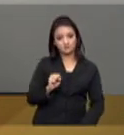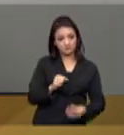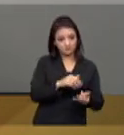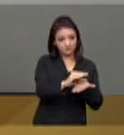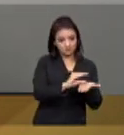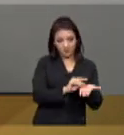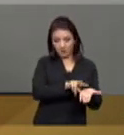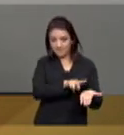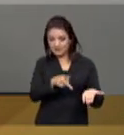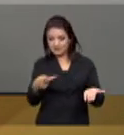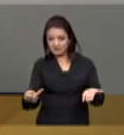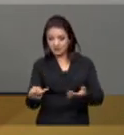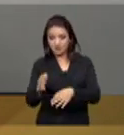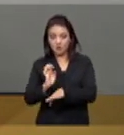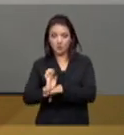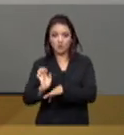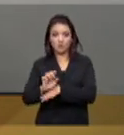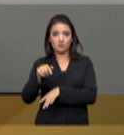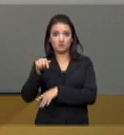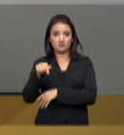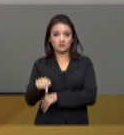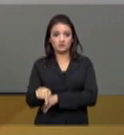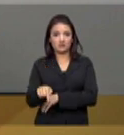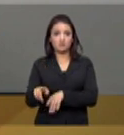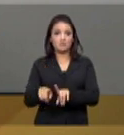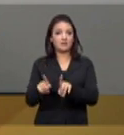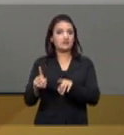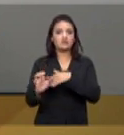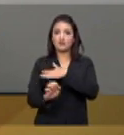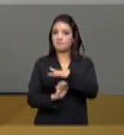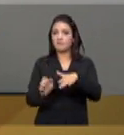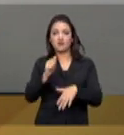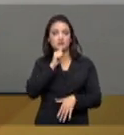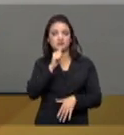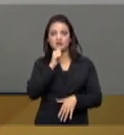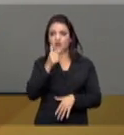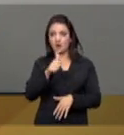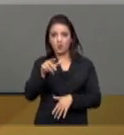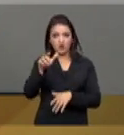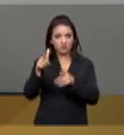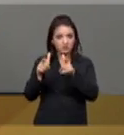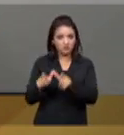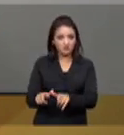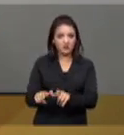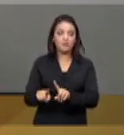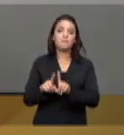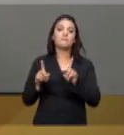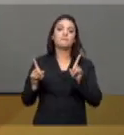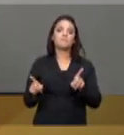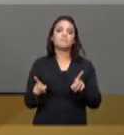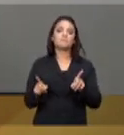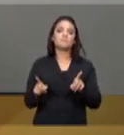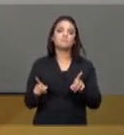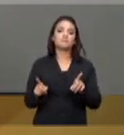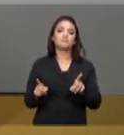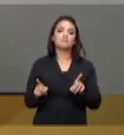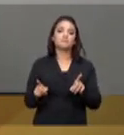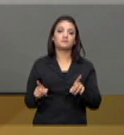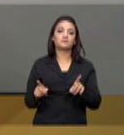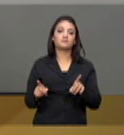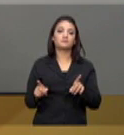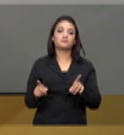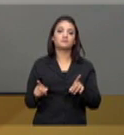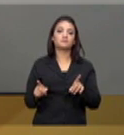Estado-membro, dele não sendo titular a empresa, pelo fato juridicamente relevante de que tal ingresso não se qualifica